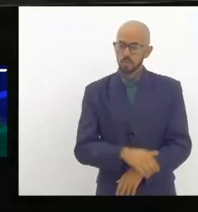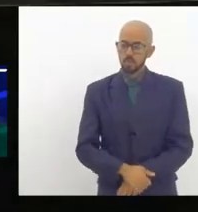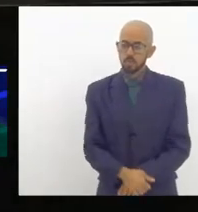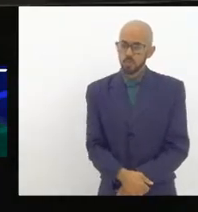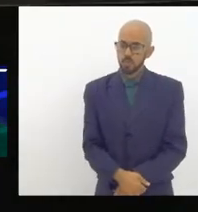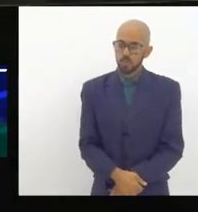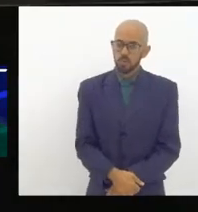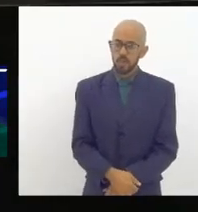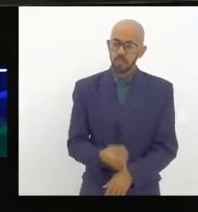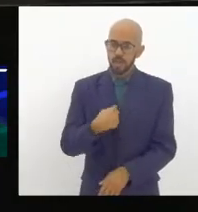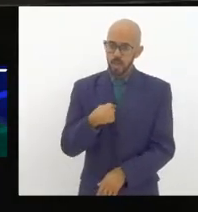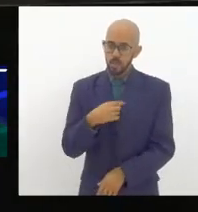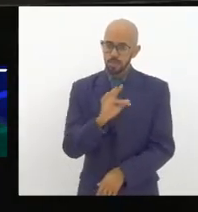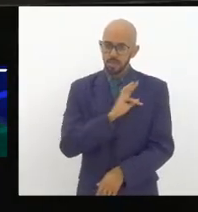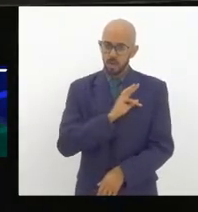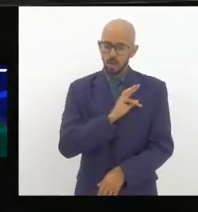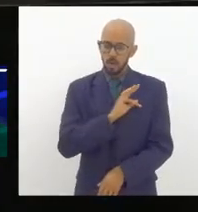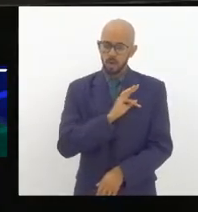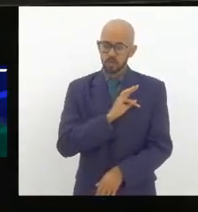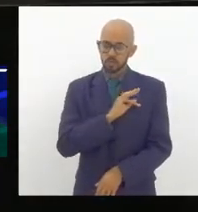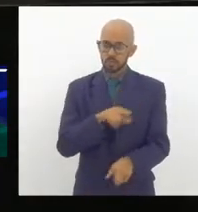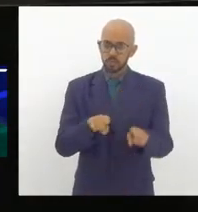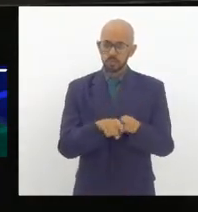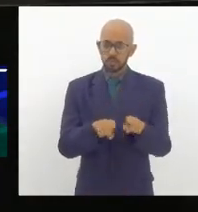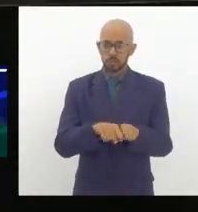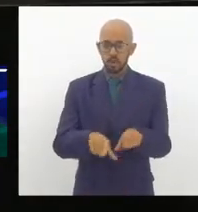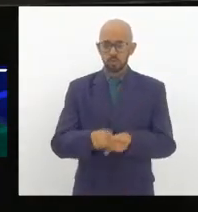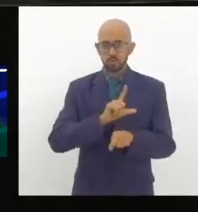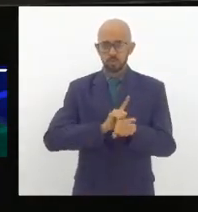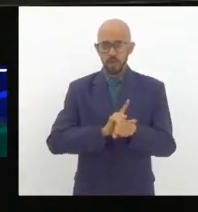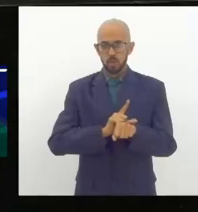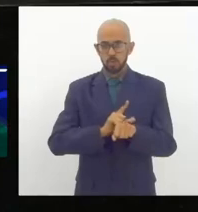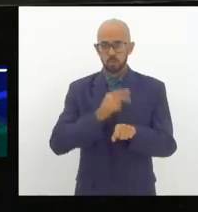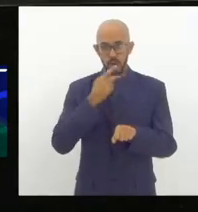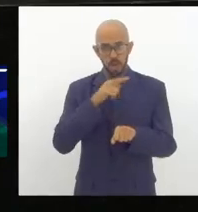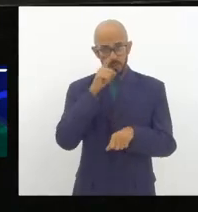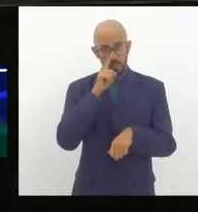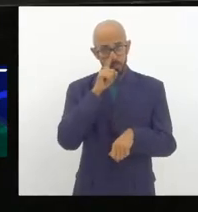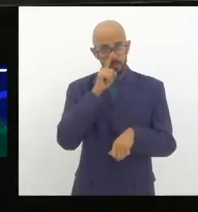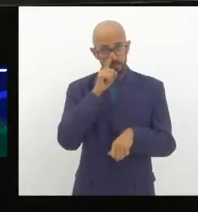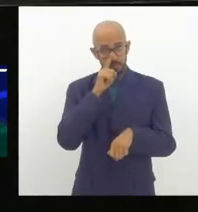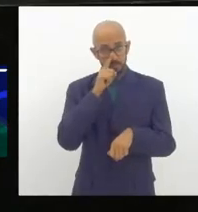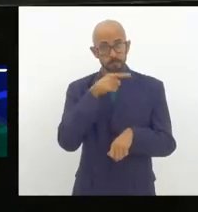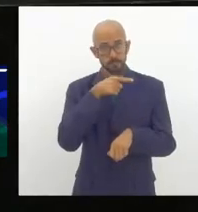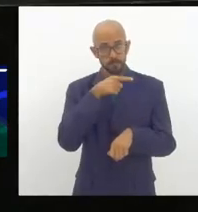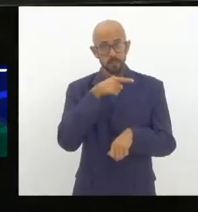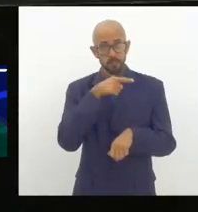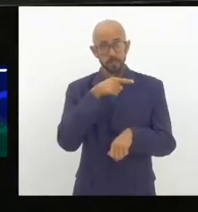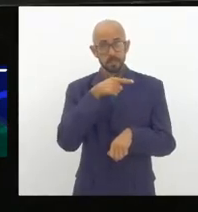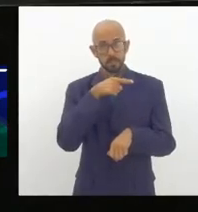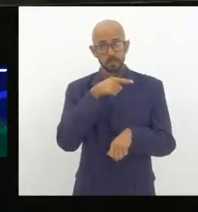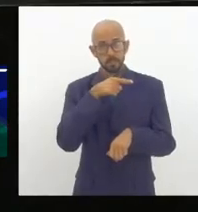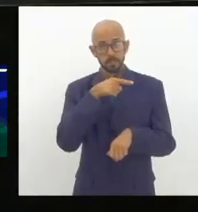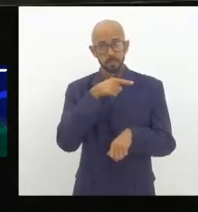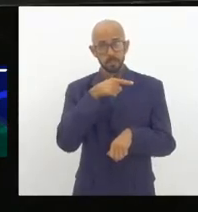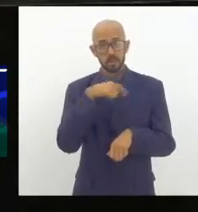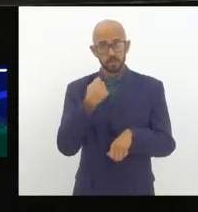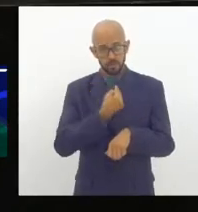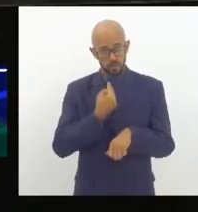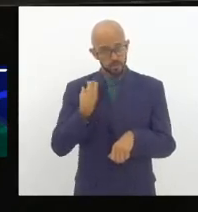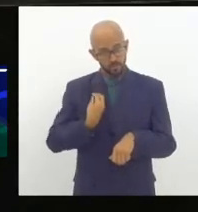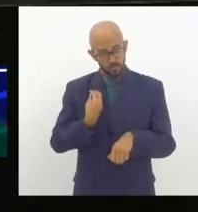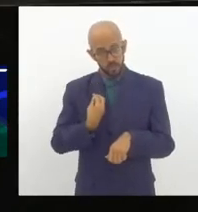tá da massa Rocha por causa do sol pelo perigo que era parar nessas Estações a todo momento nós vencemos Essa